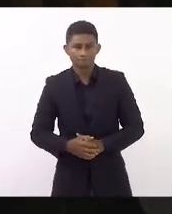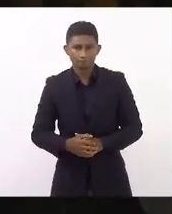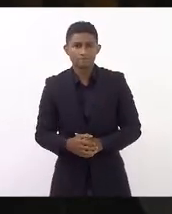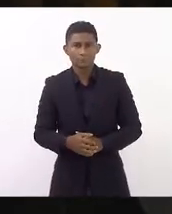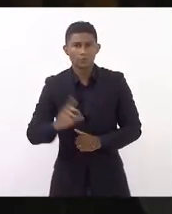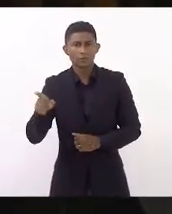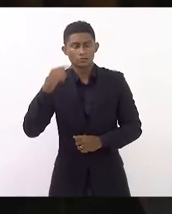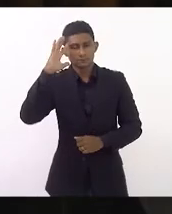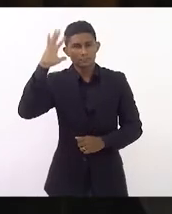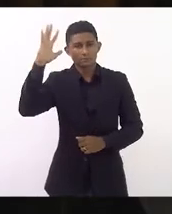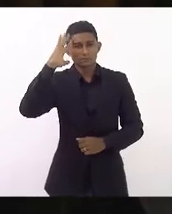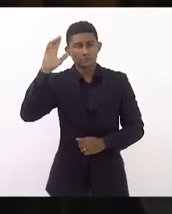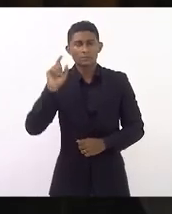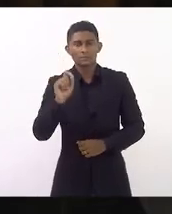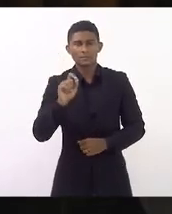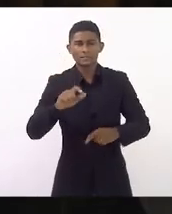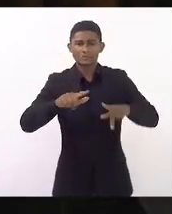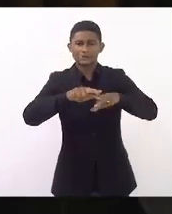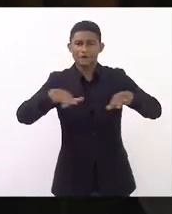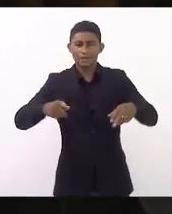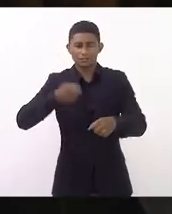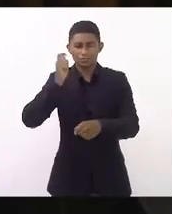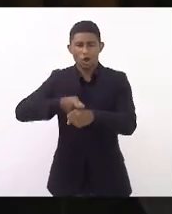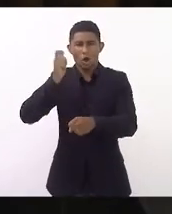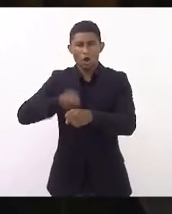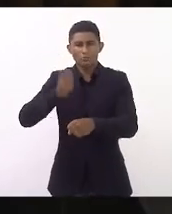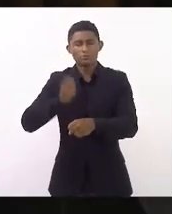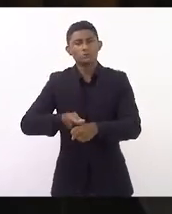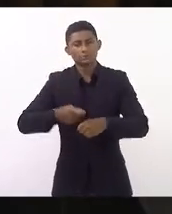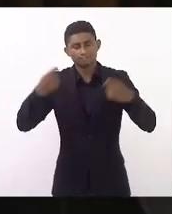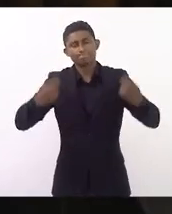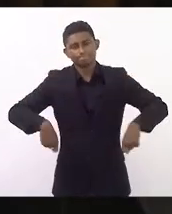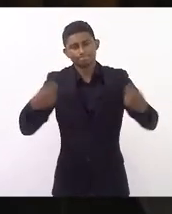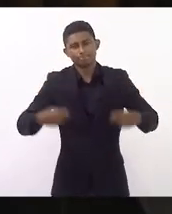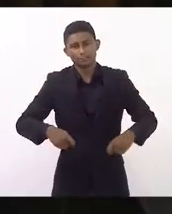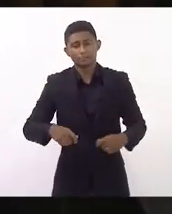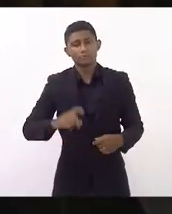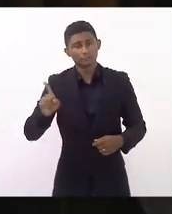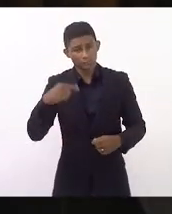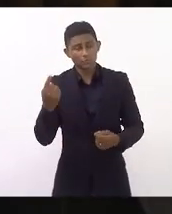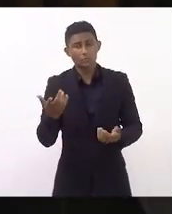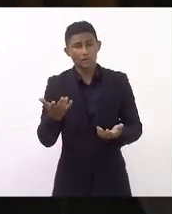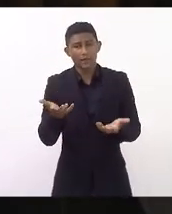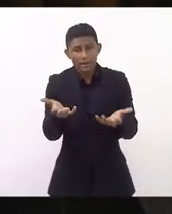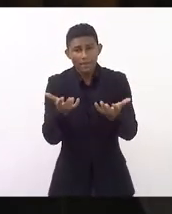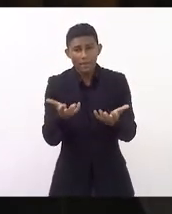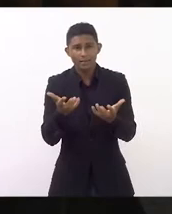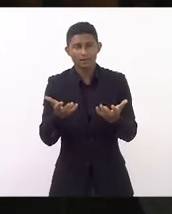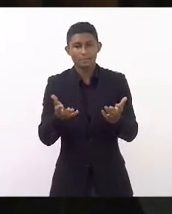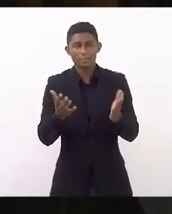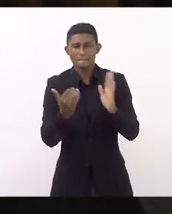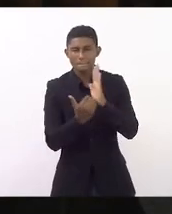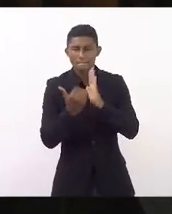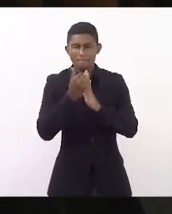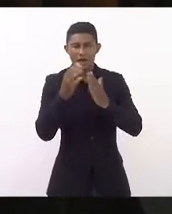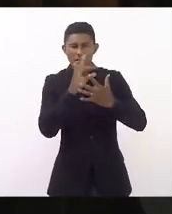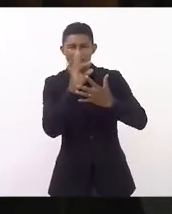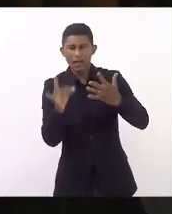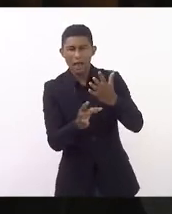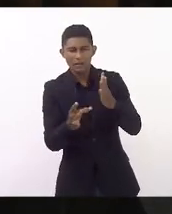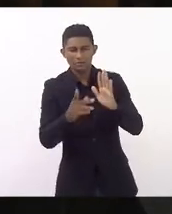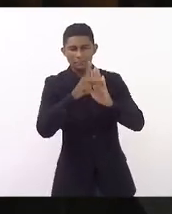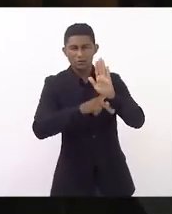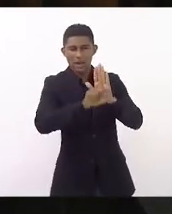toda a cadeia de resíduos sólidos. A gente busca, então, inserir de forma mais estruturante no projeto a questão